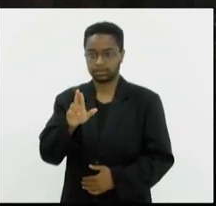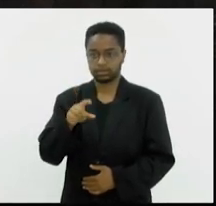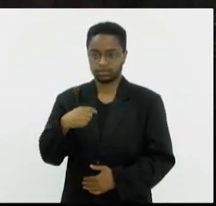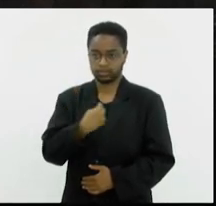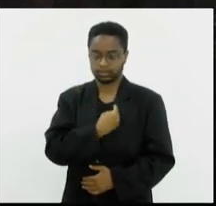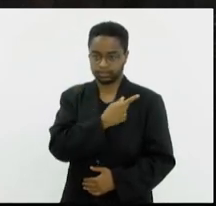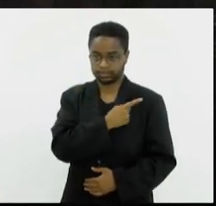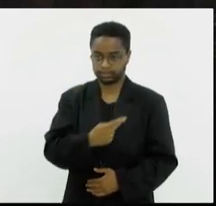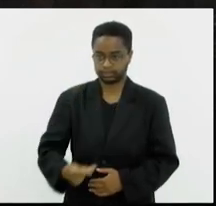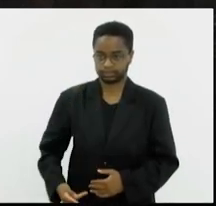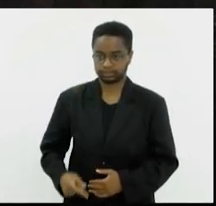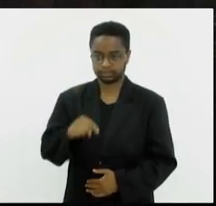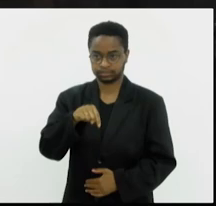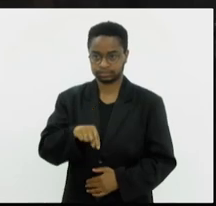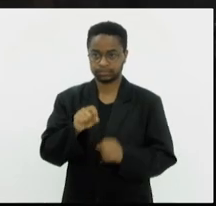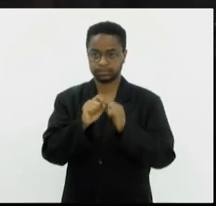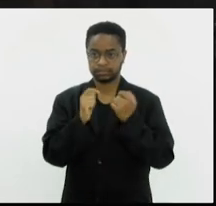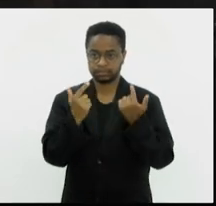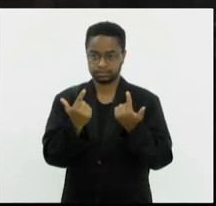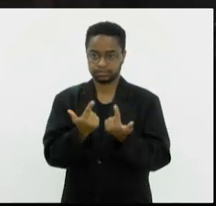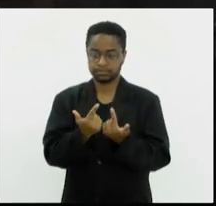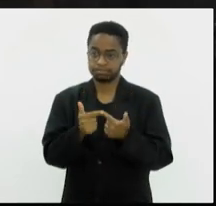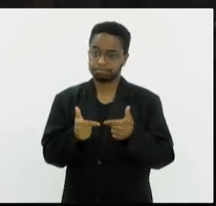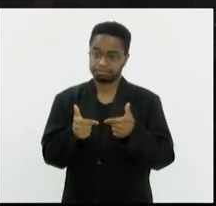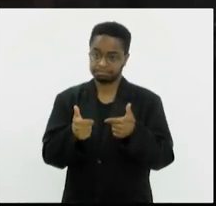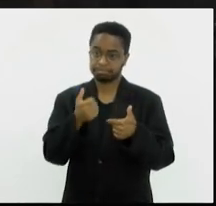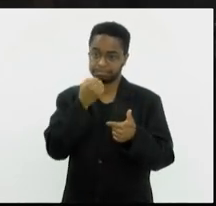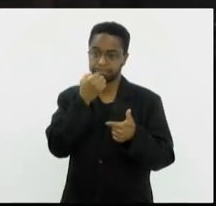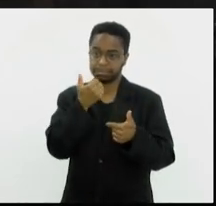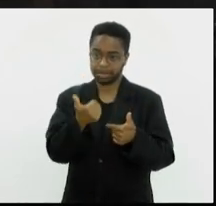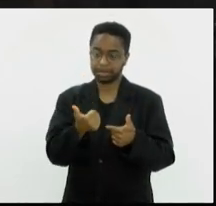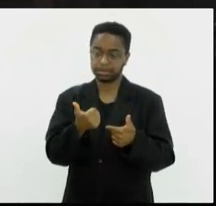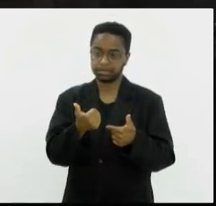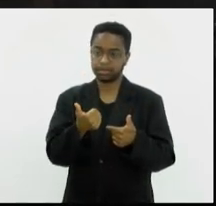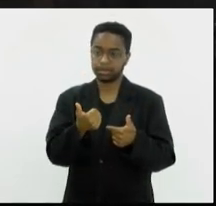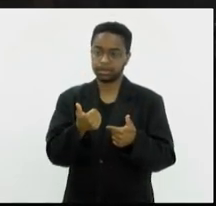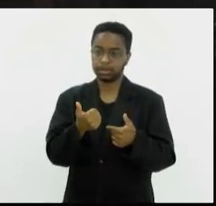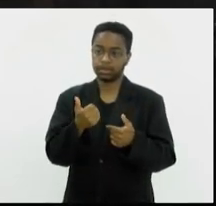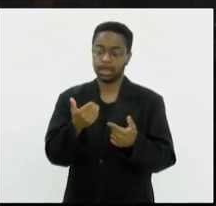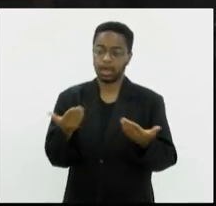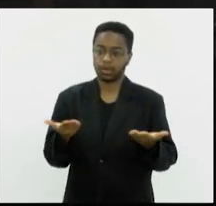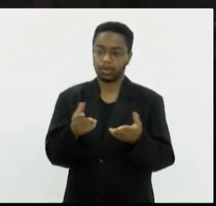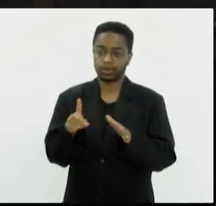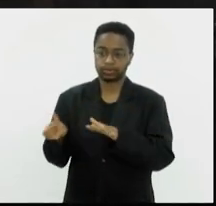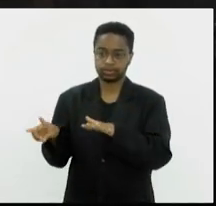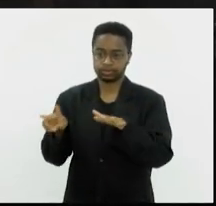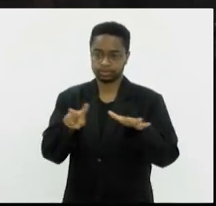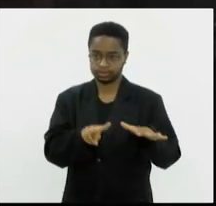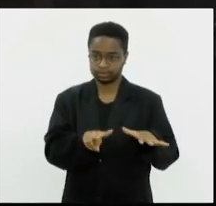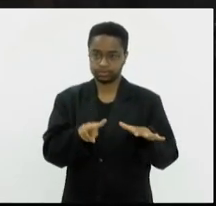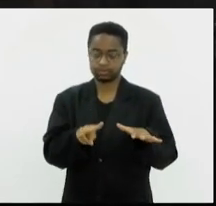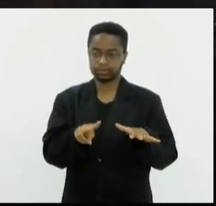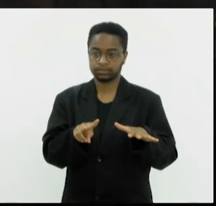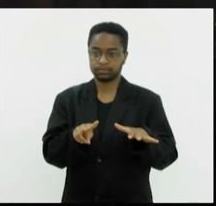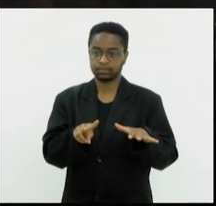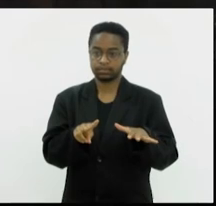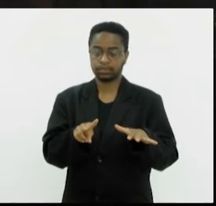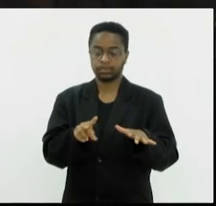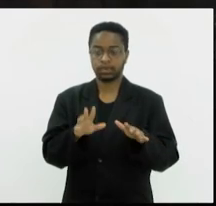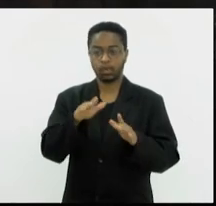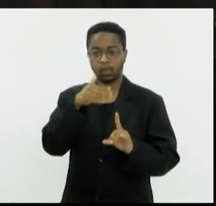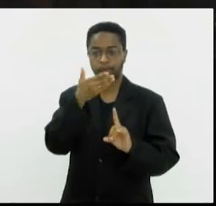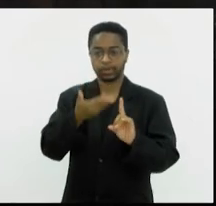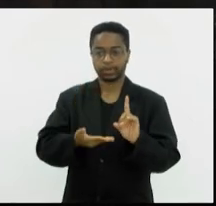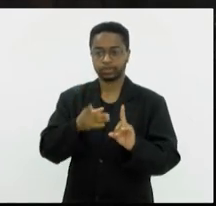Presidente fez muito bem que durante esta semana em dia em homenagem ao Dia